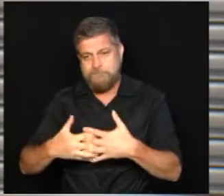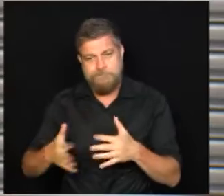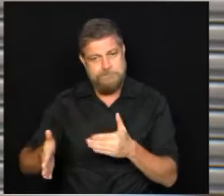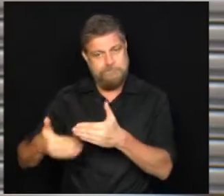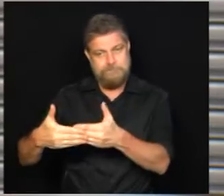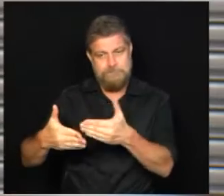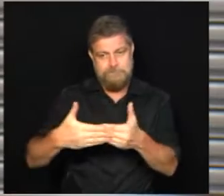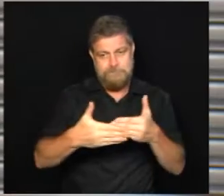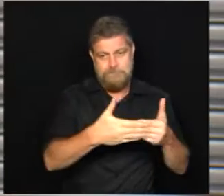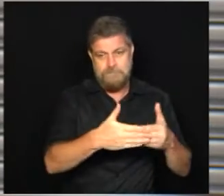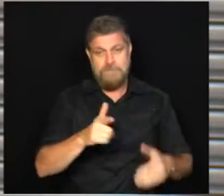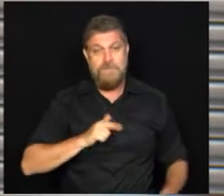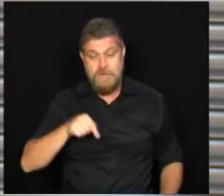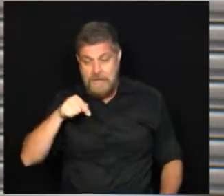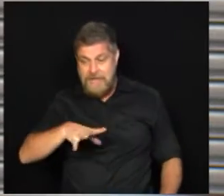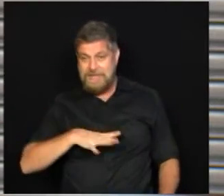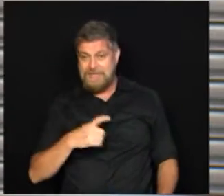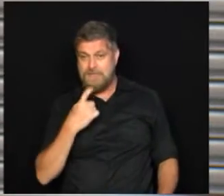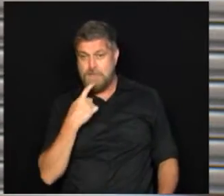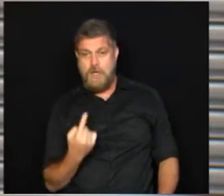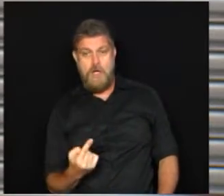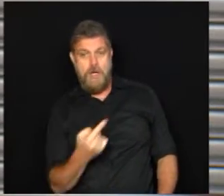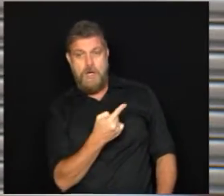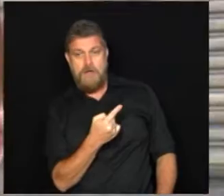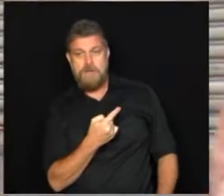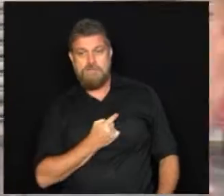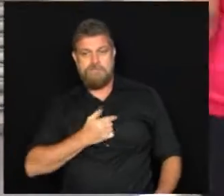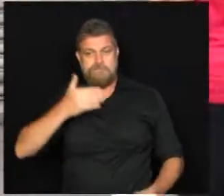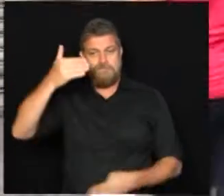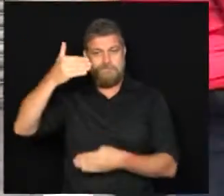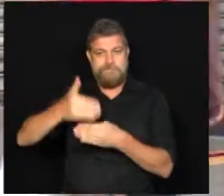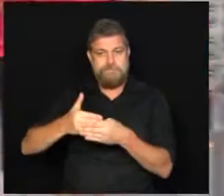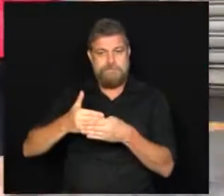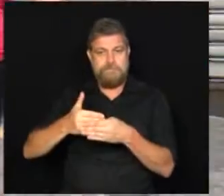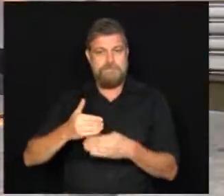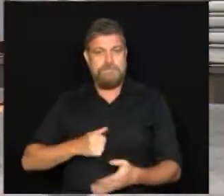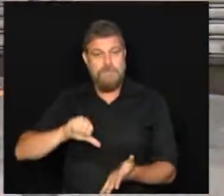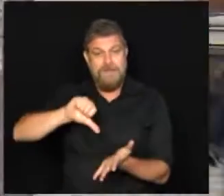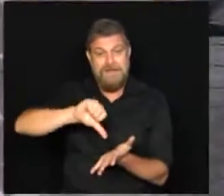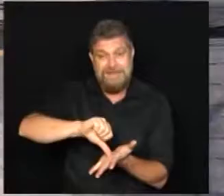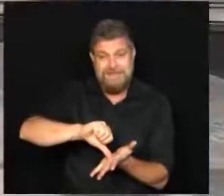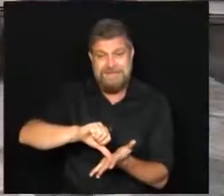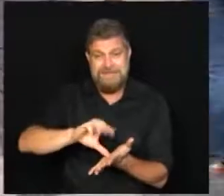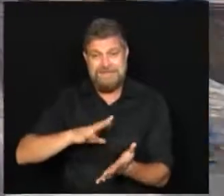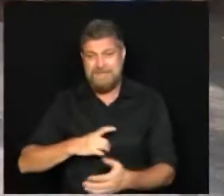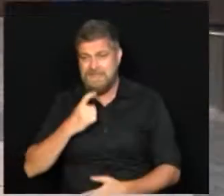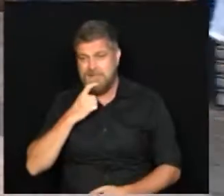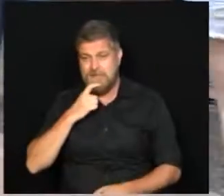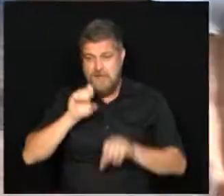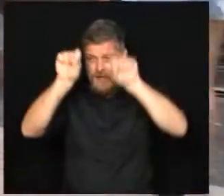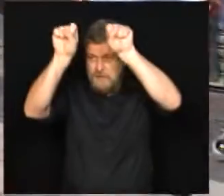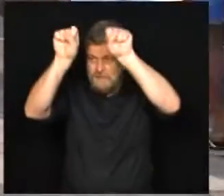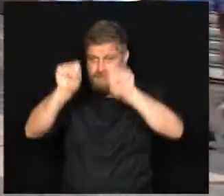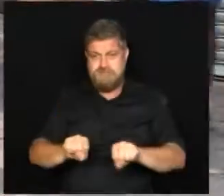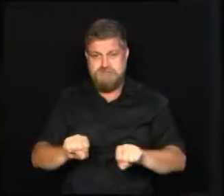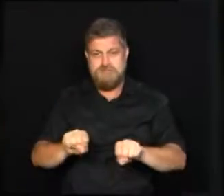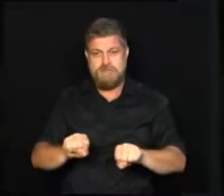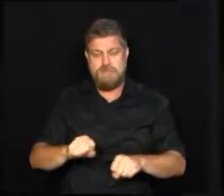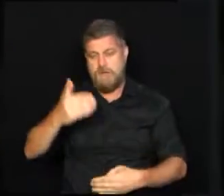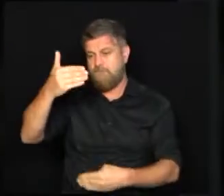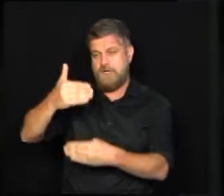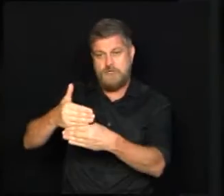cidade com isso Campinas agora está assim Fechada no centro portas a baixadas das lojas